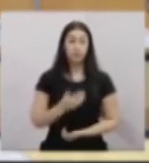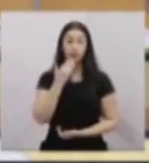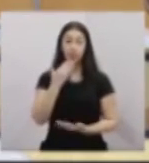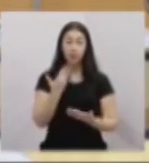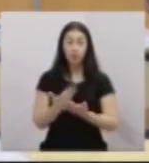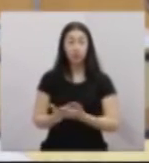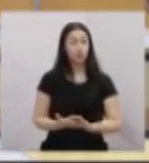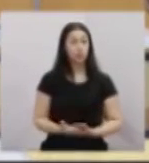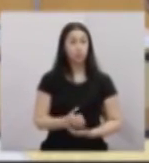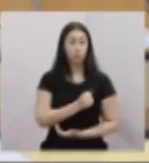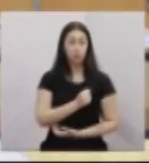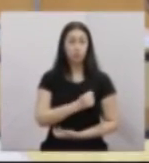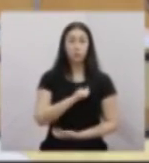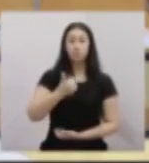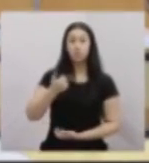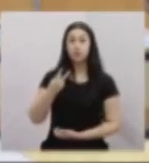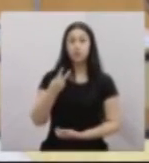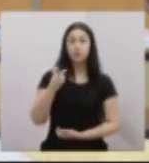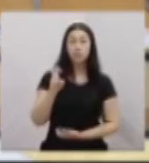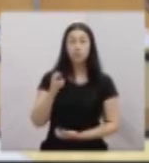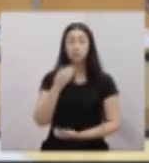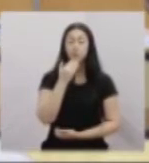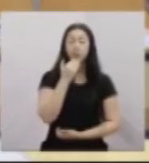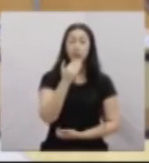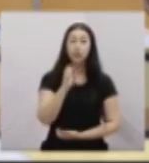Requerimento 125, a EDP,